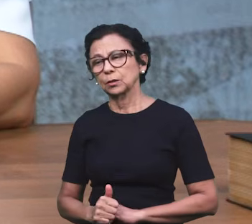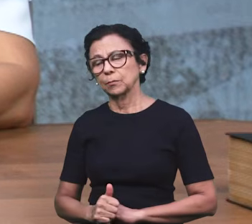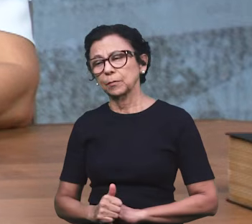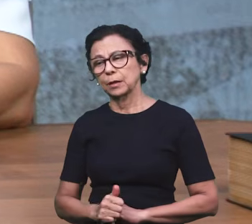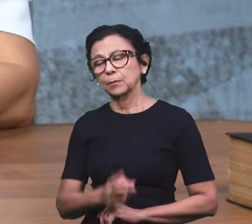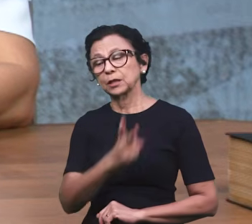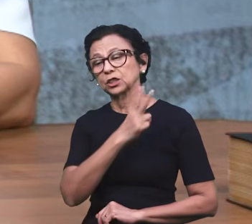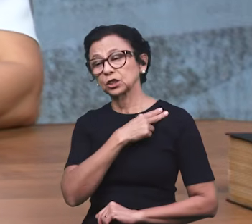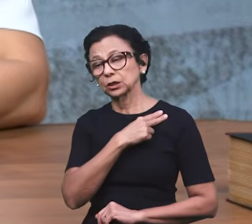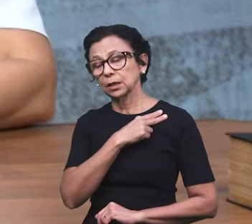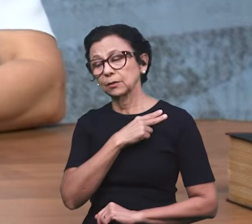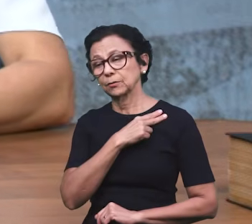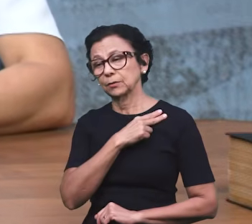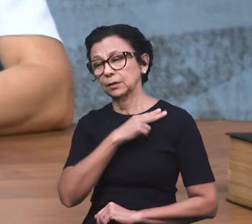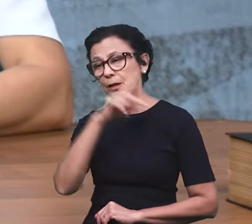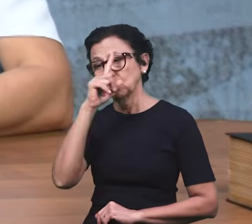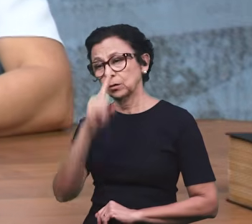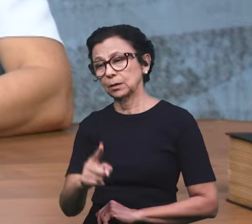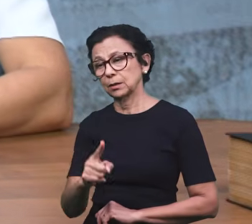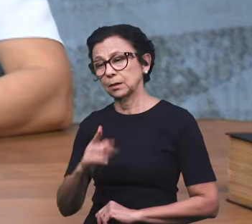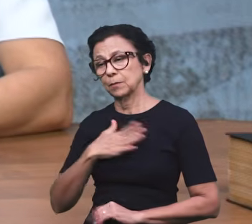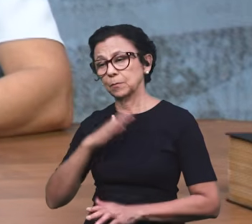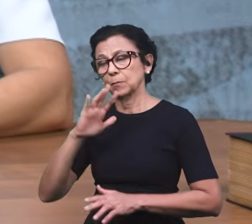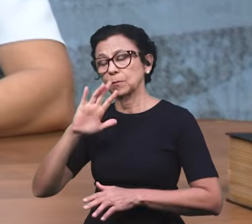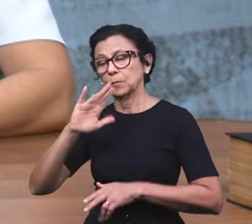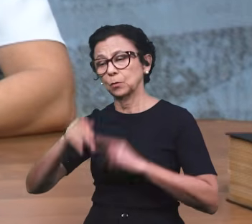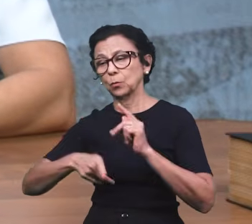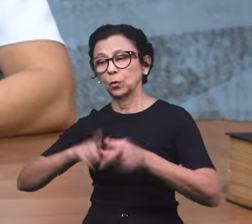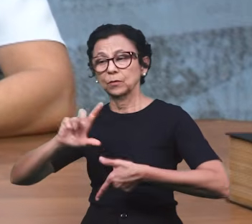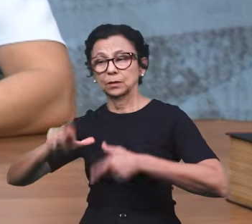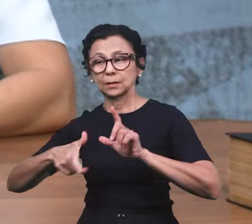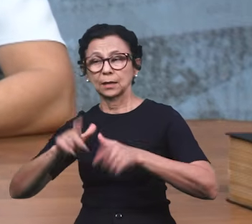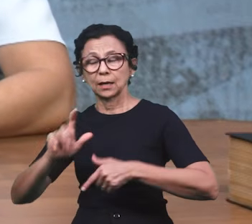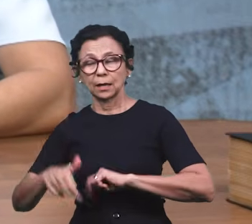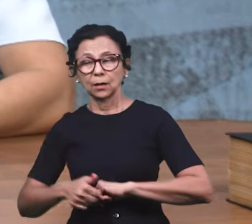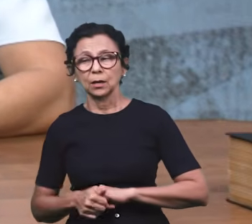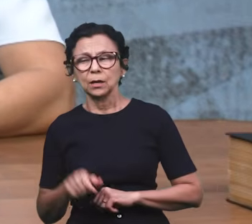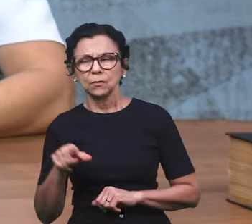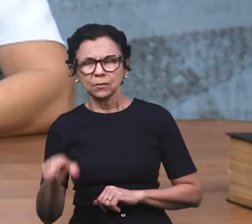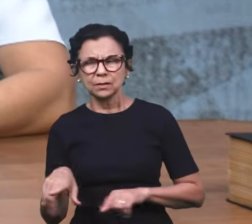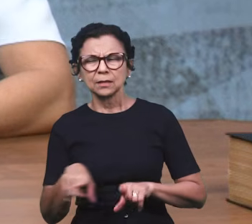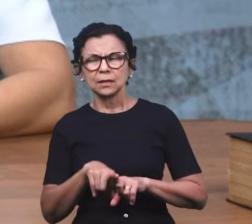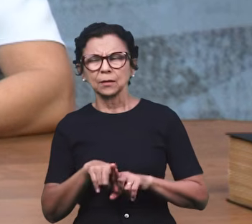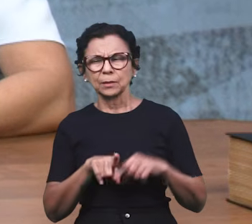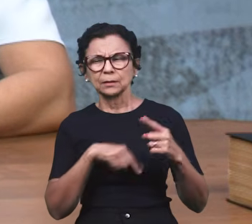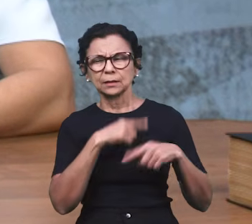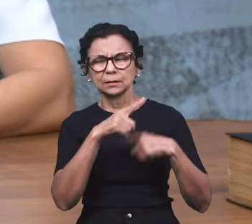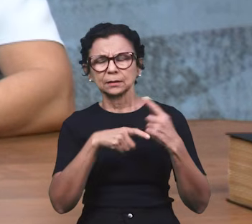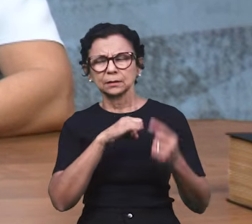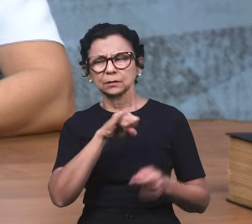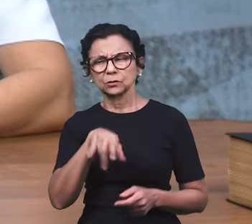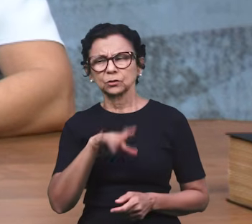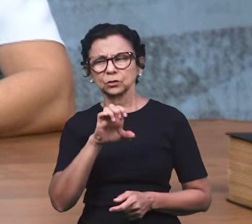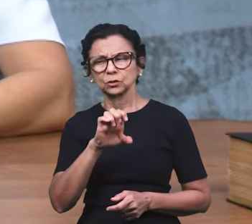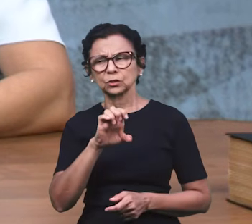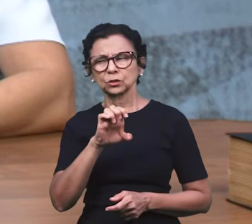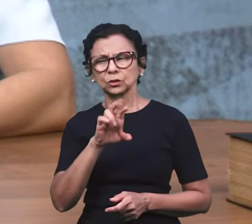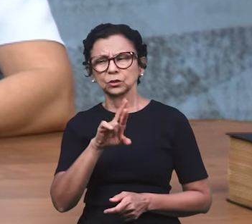Israel, e tu andaste no caminho de Jeroboão, e fizeste pecar a meu povo